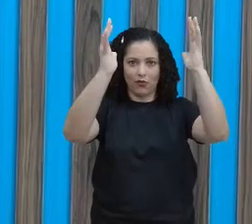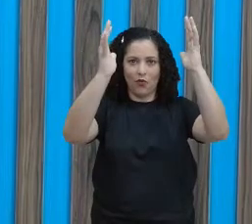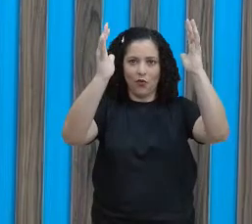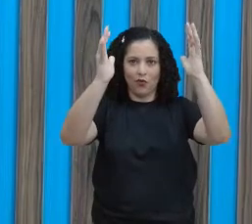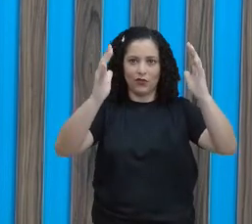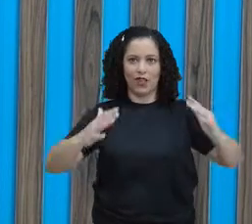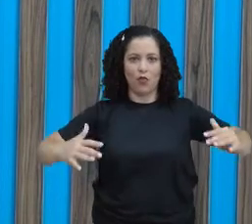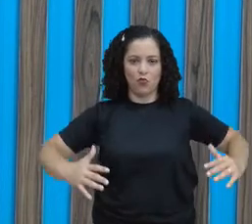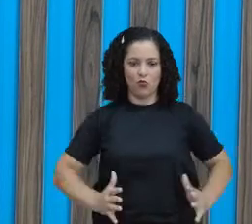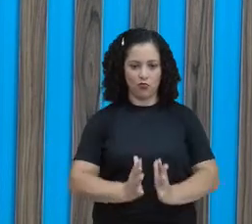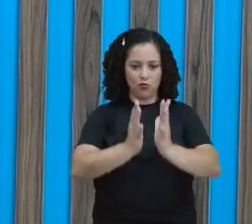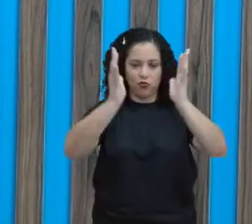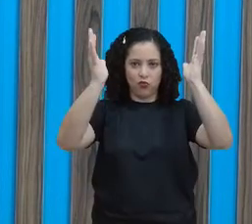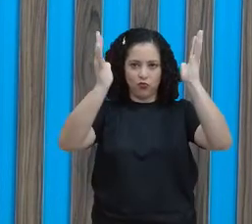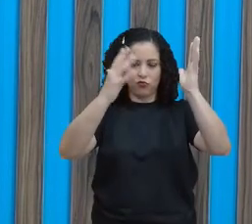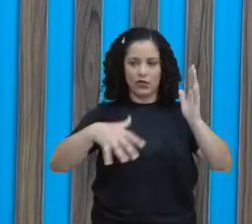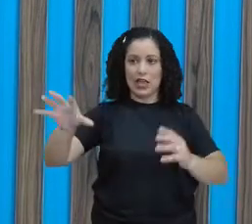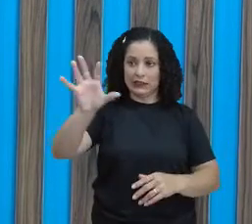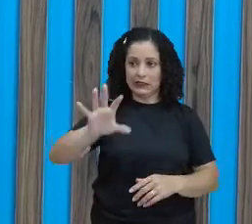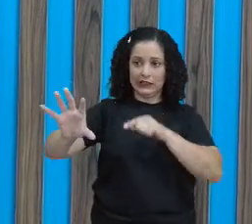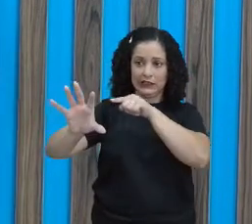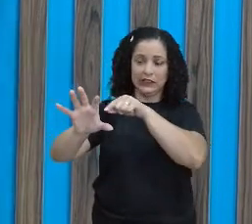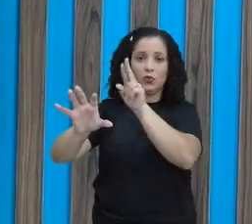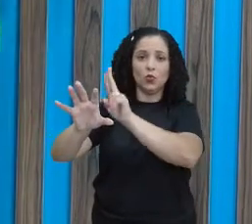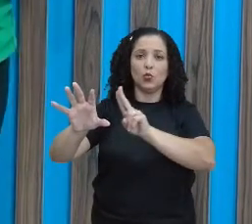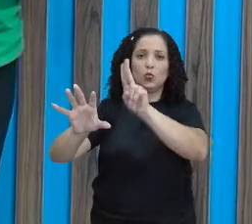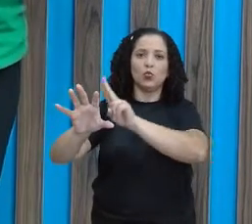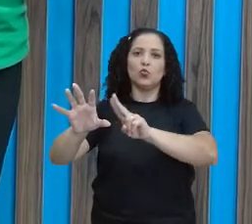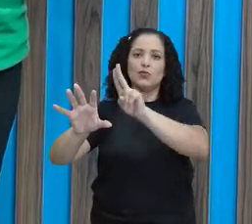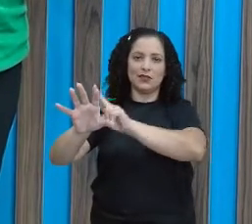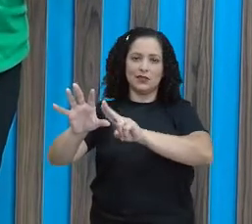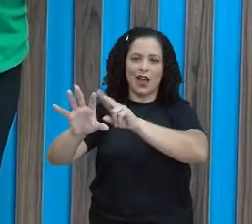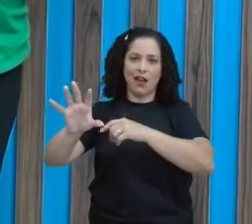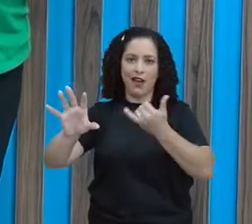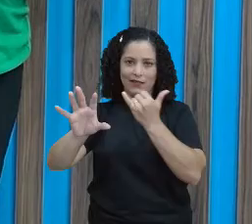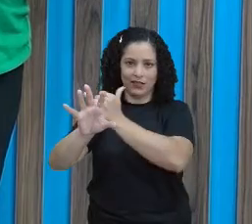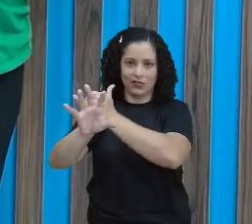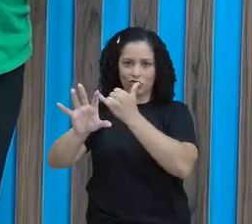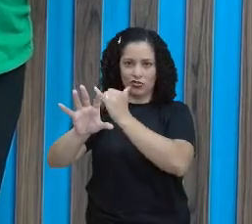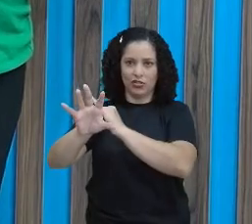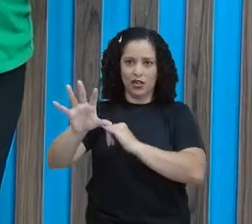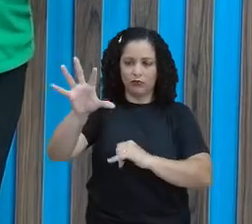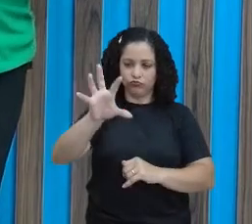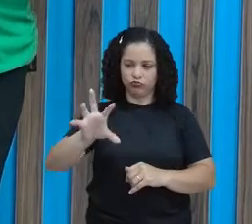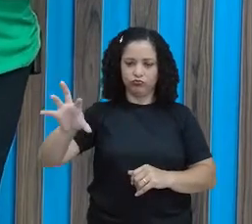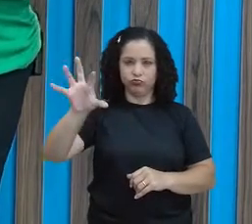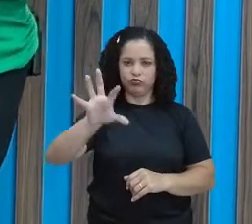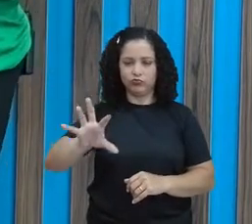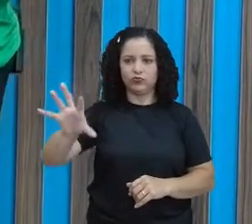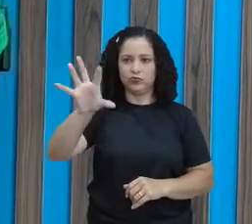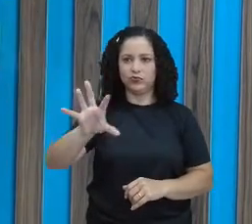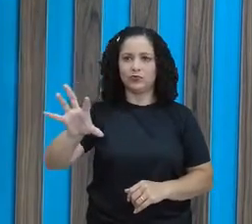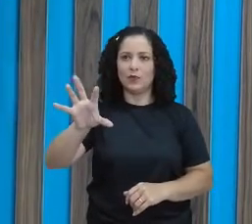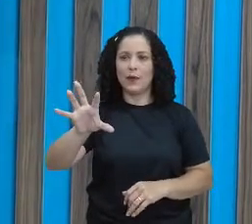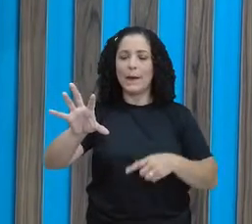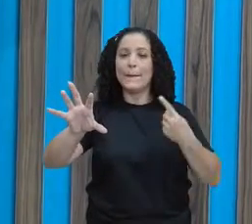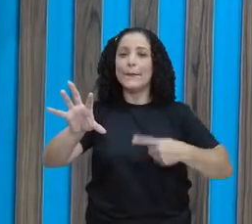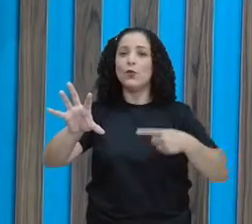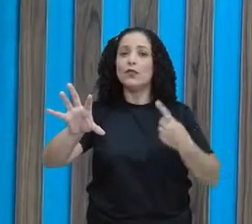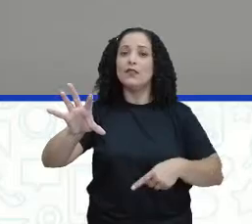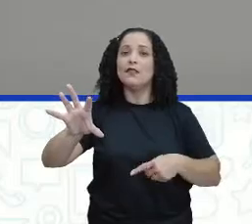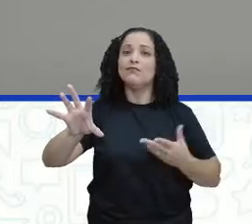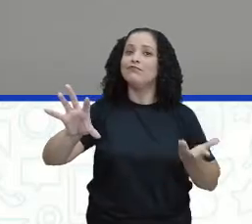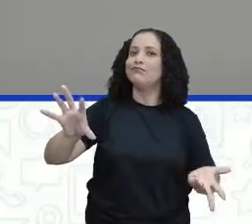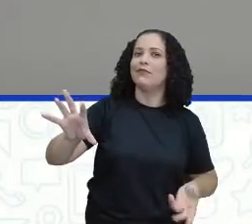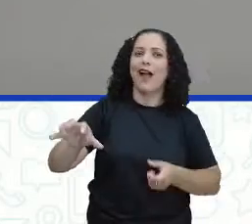esse reator utiliza essa energia concentrada aqui no átomo, para quê? Para